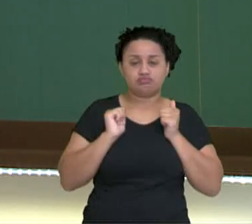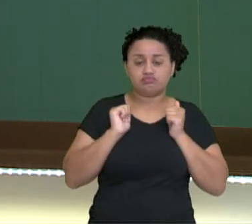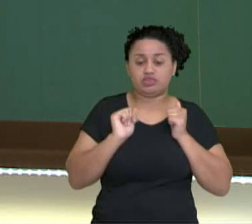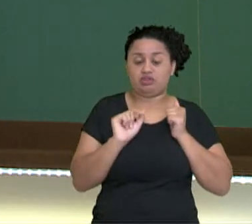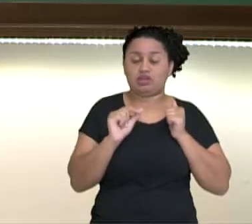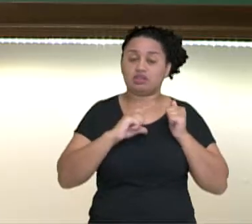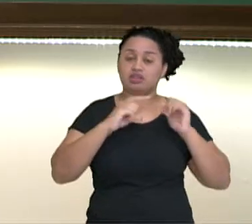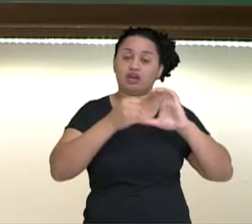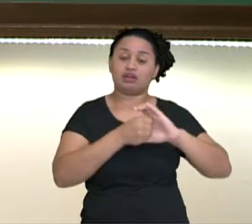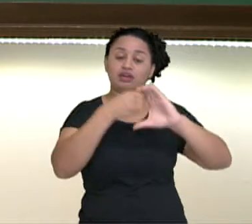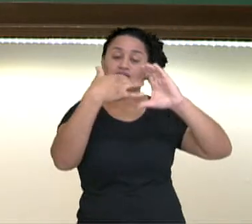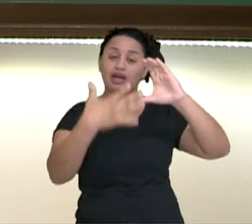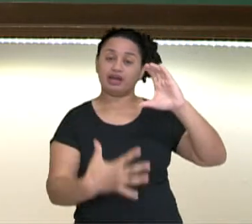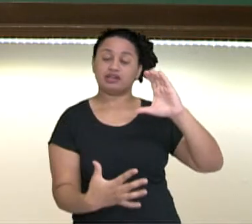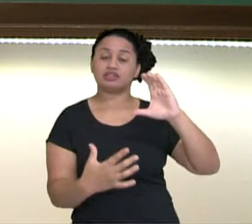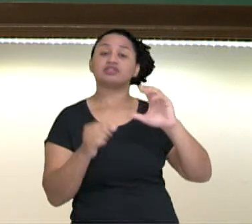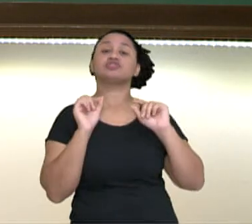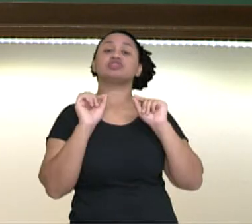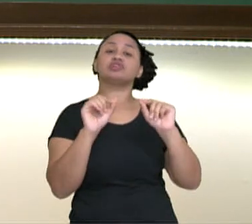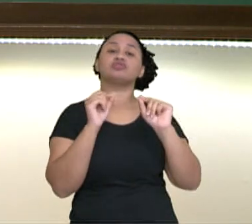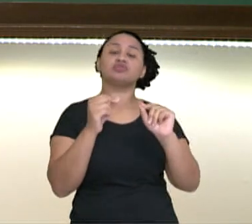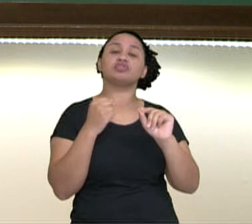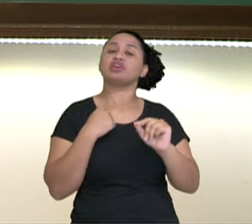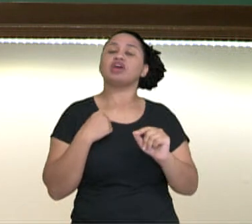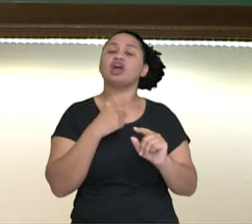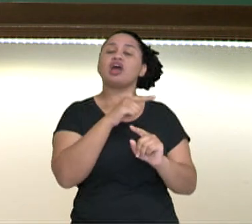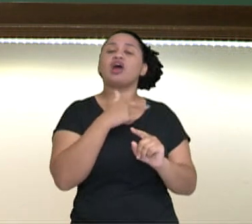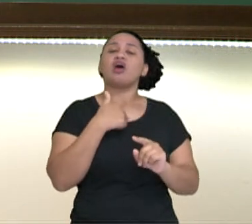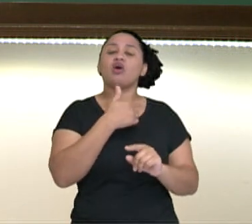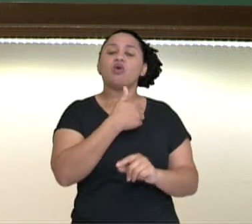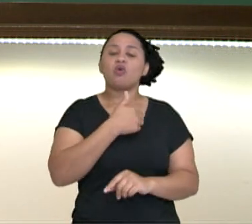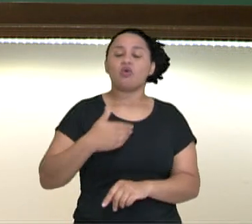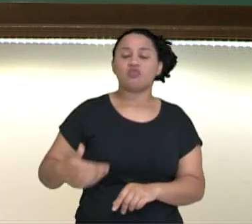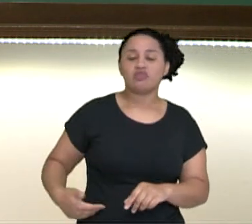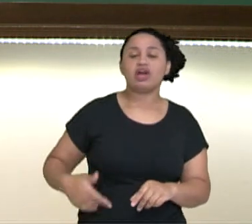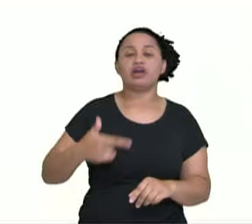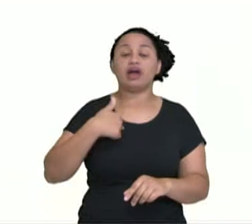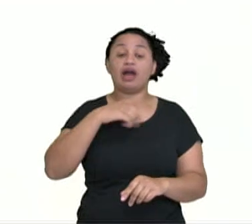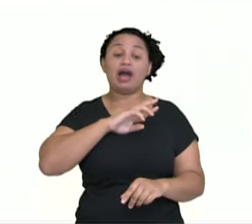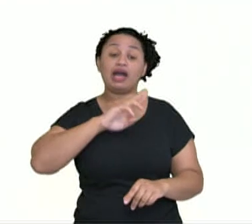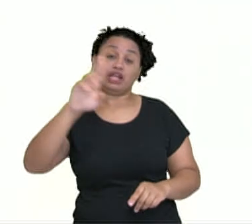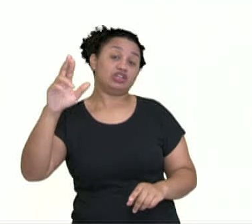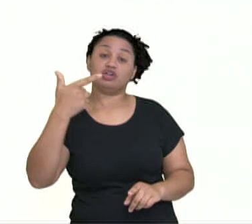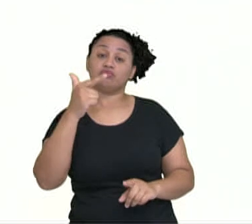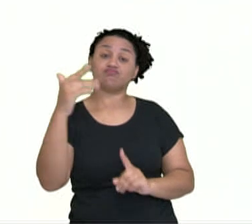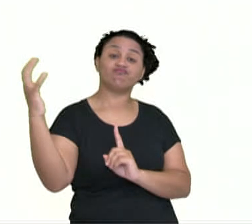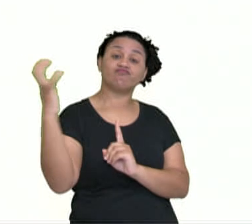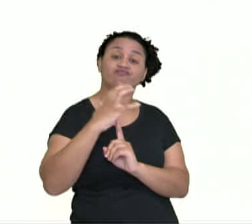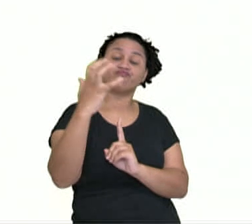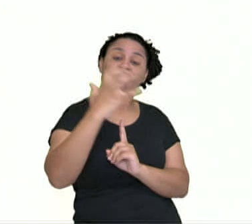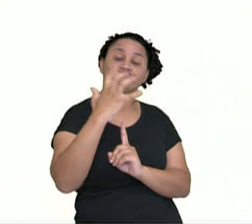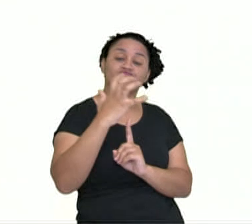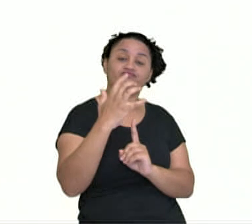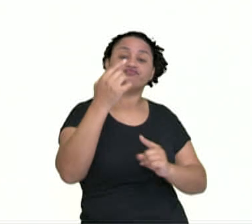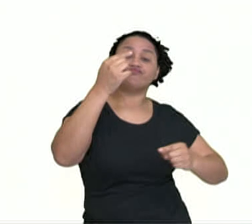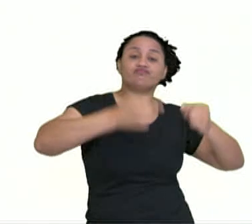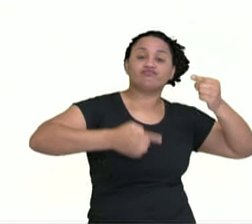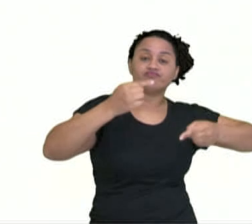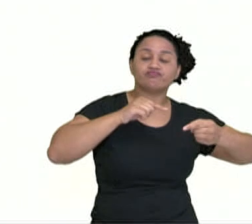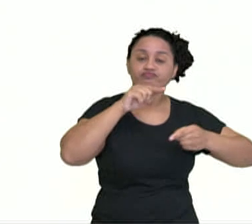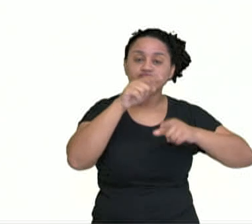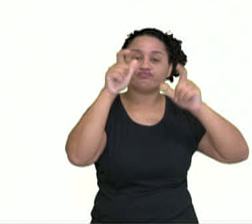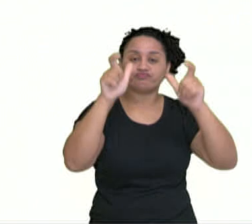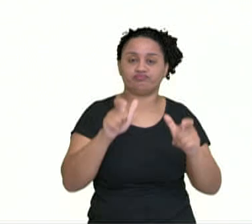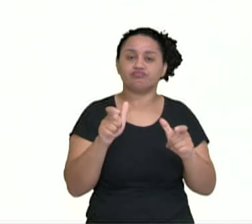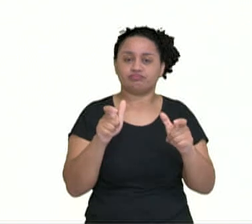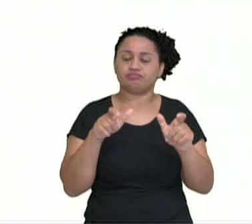caracterizado pela não interferência de instituições religiosas na sua composição política. Ou